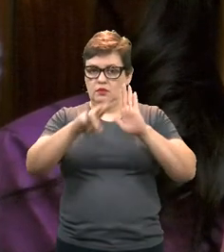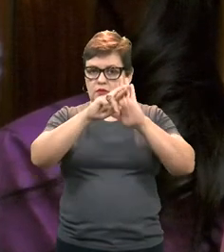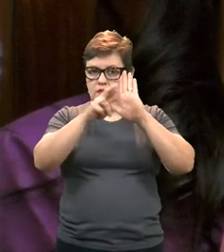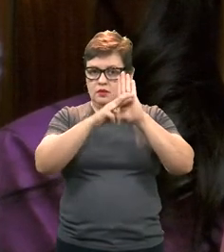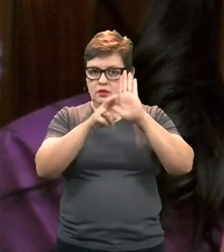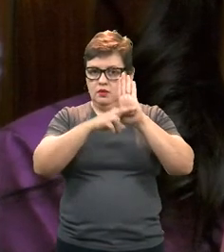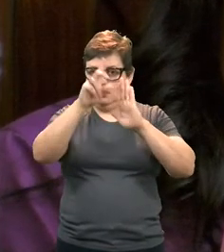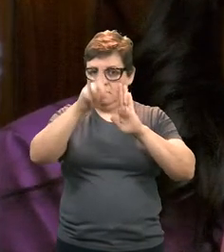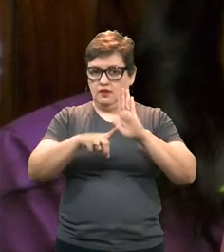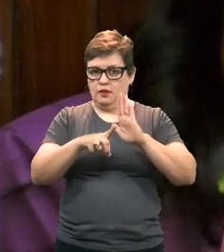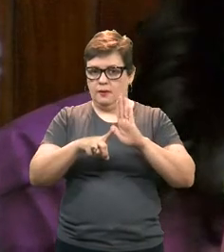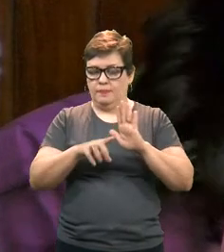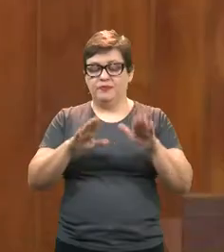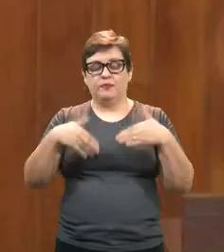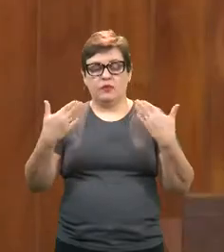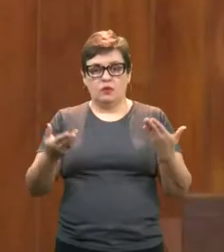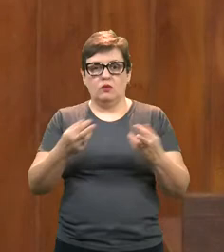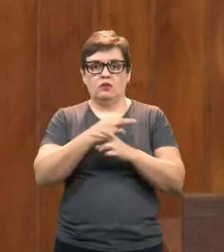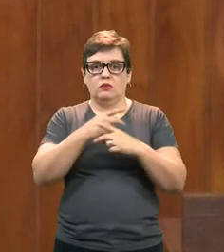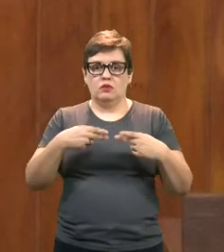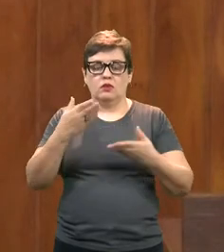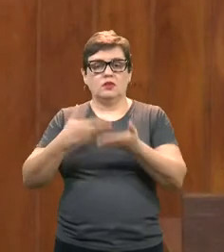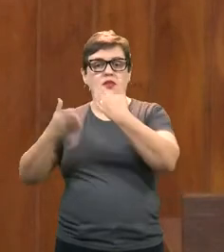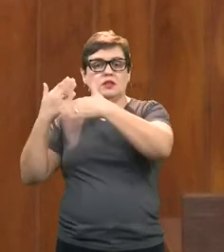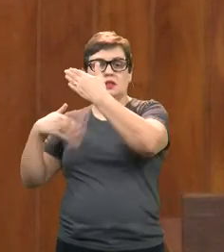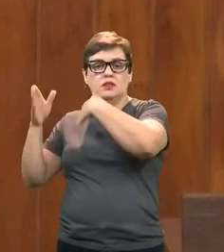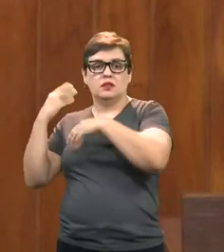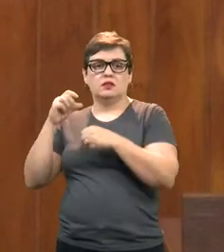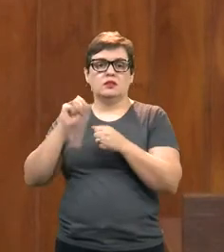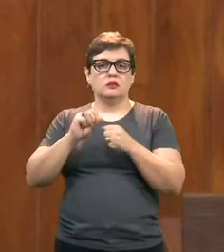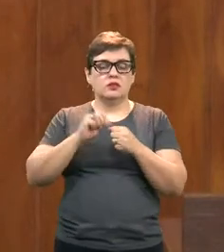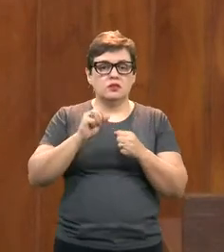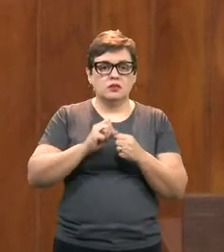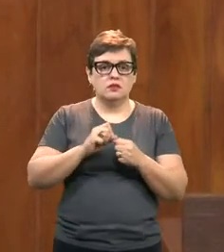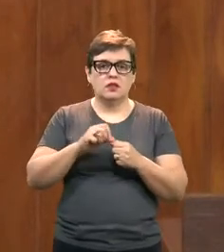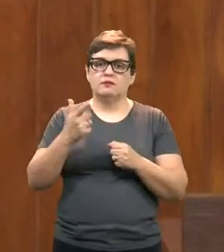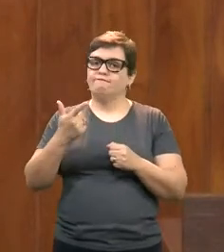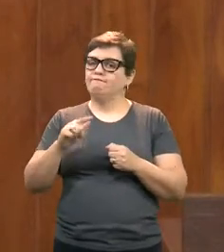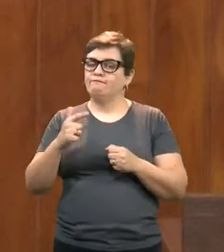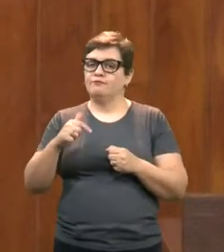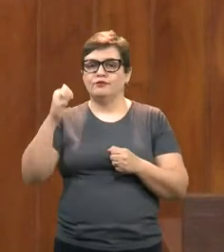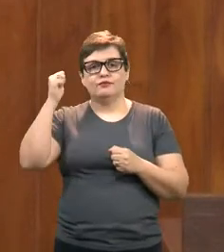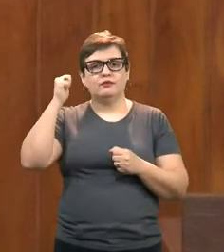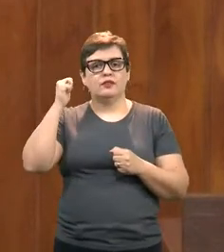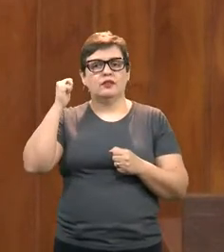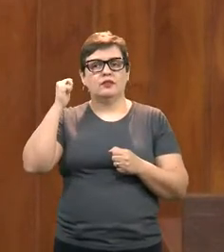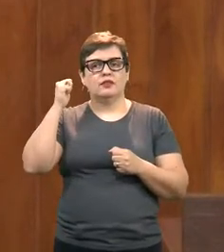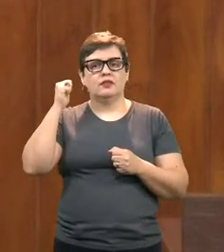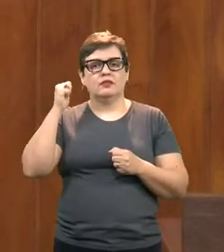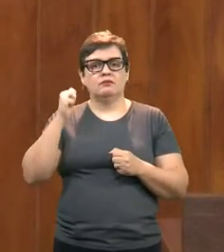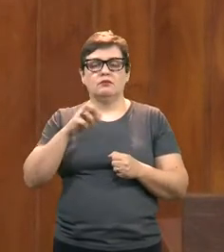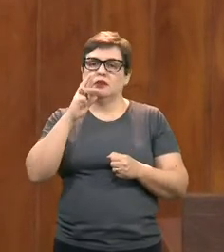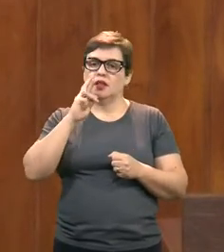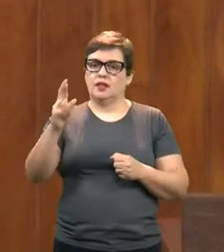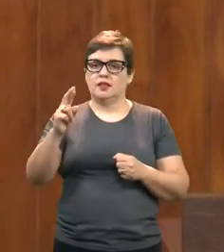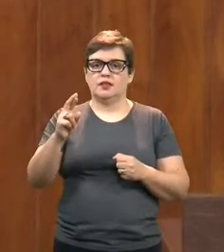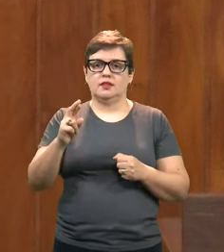tratamentos anteriores que foram realizados e não tiveram sucesso terapêutico. Ponto.